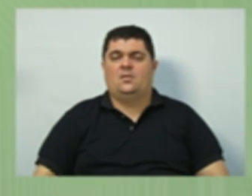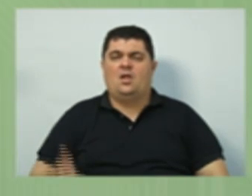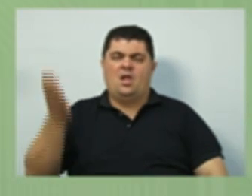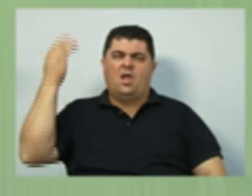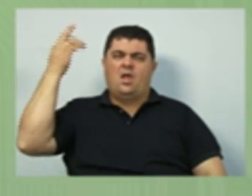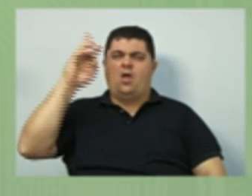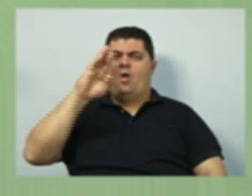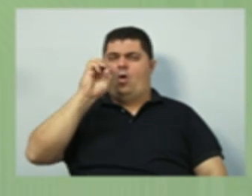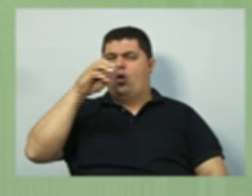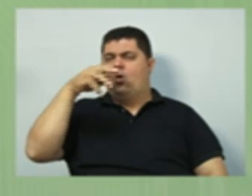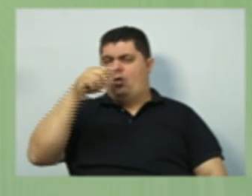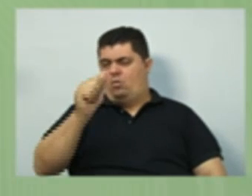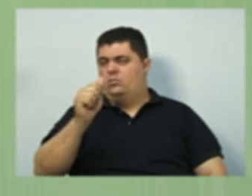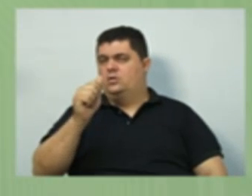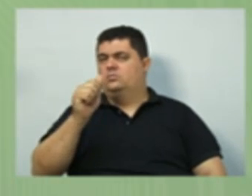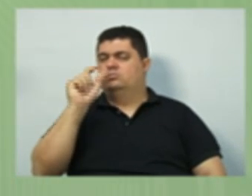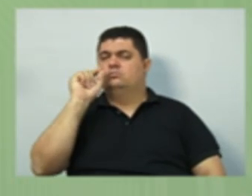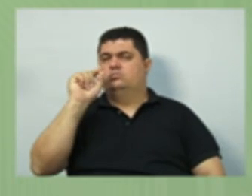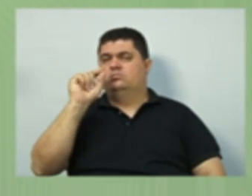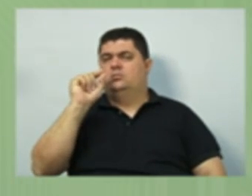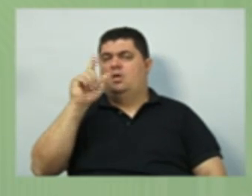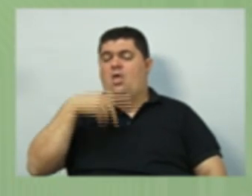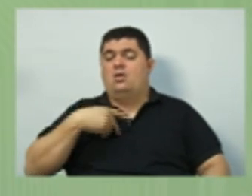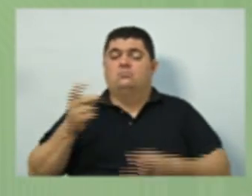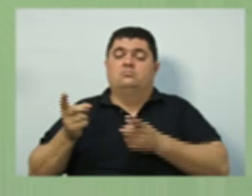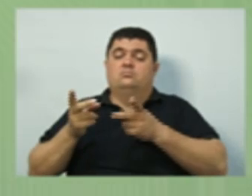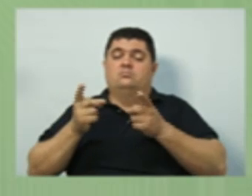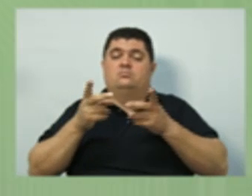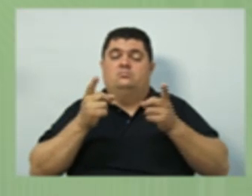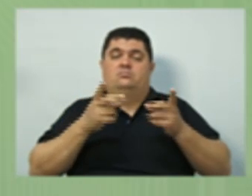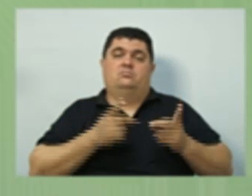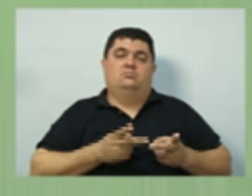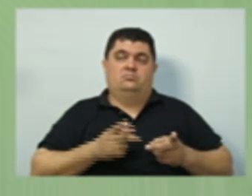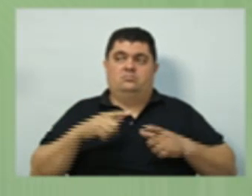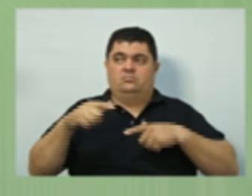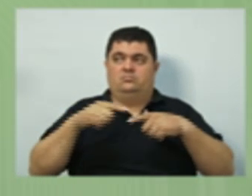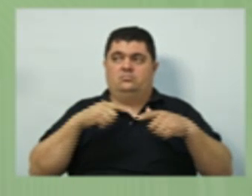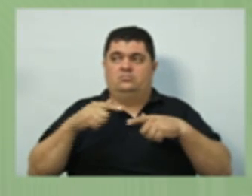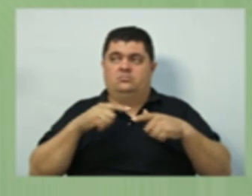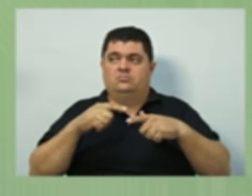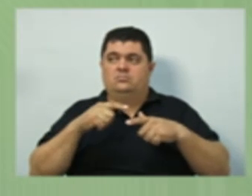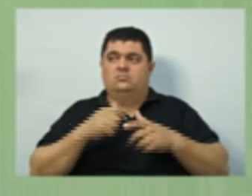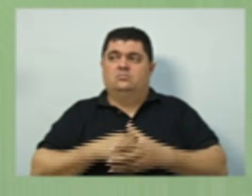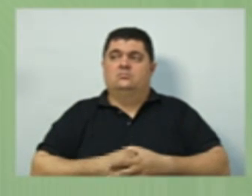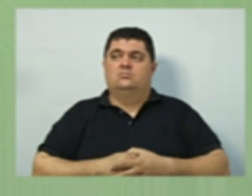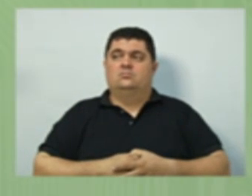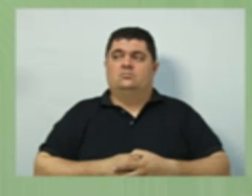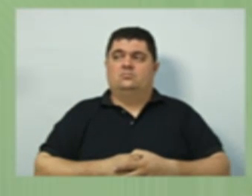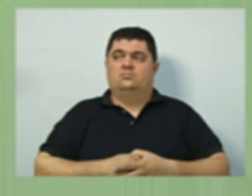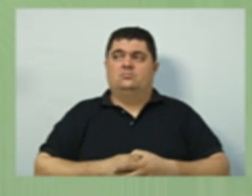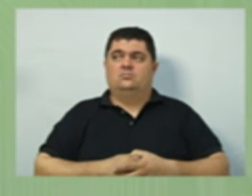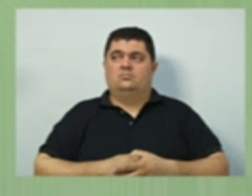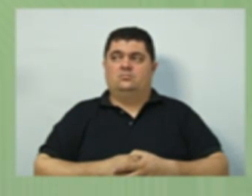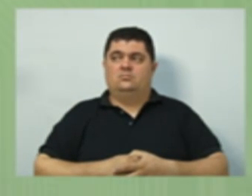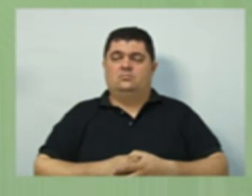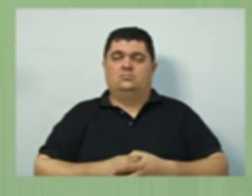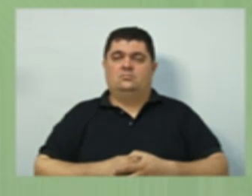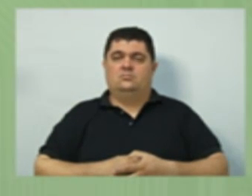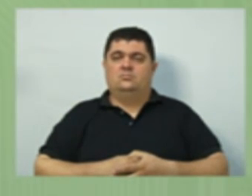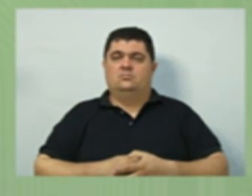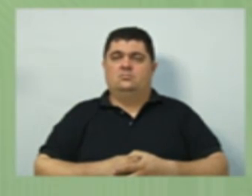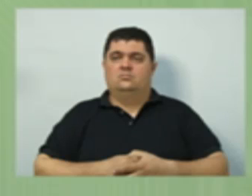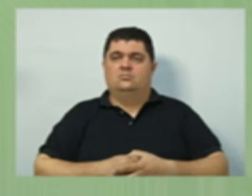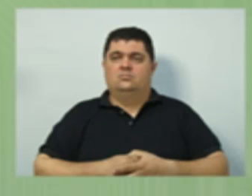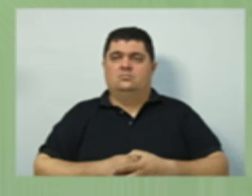negócio era o próprio comércio, negar o ócio. Você está vendo aí o trocadilho, nego, ócio, né? Então,